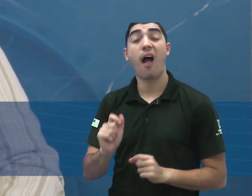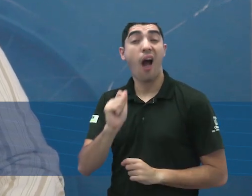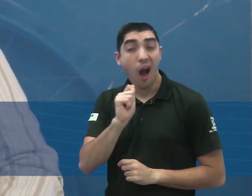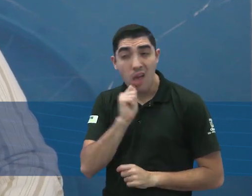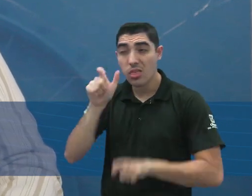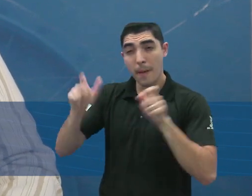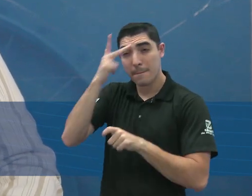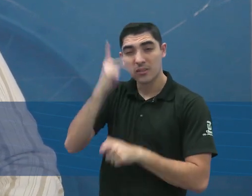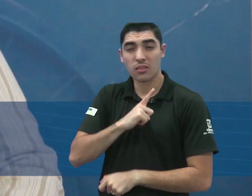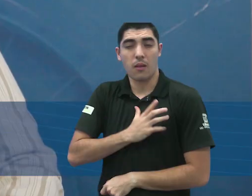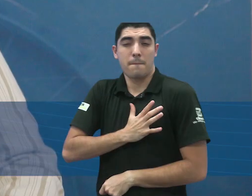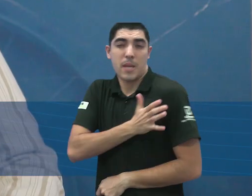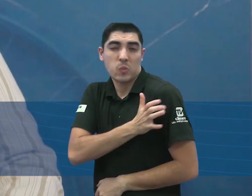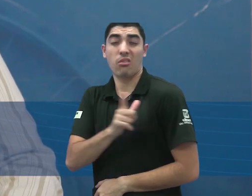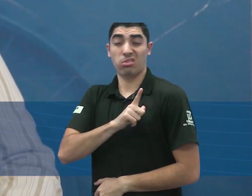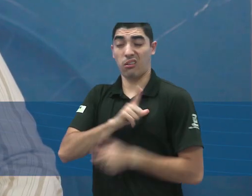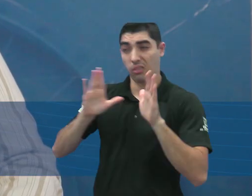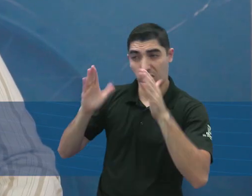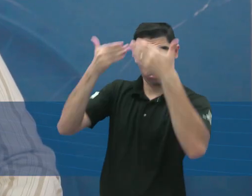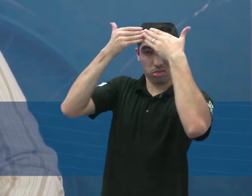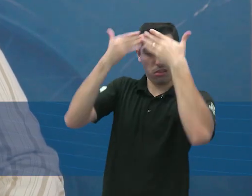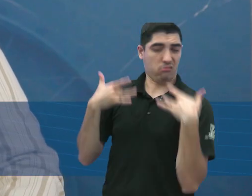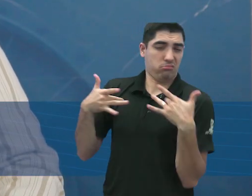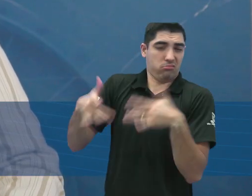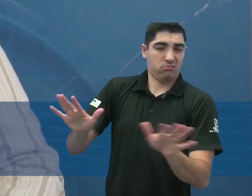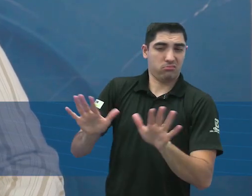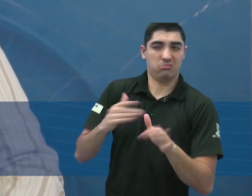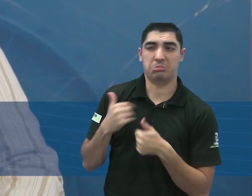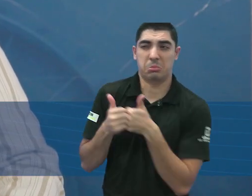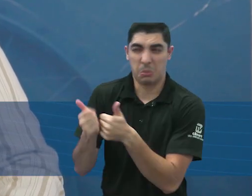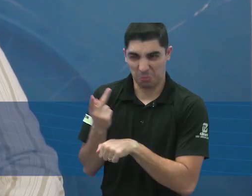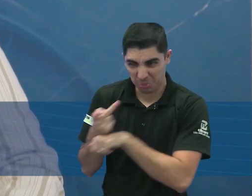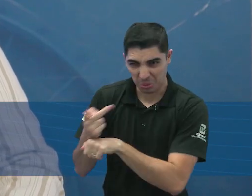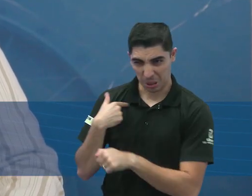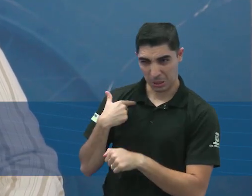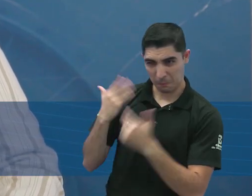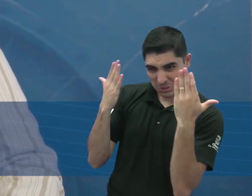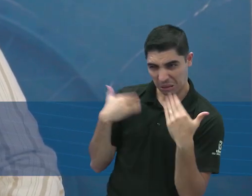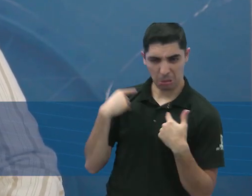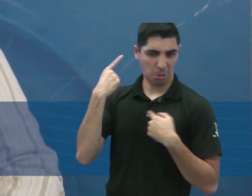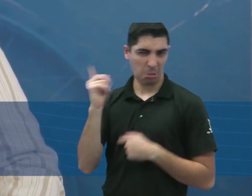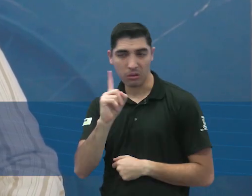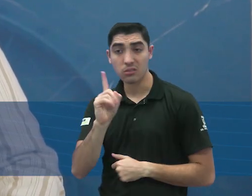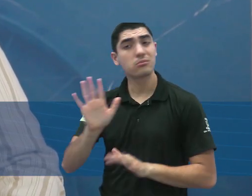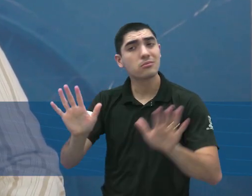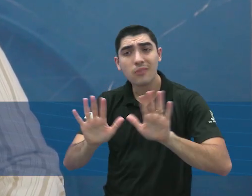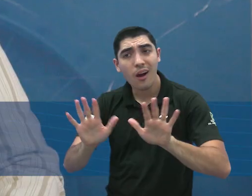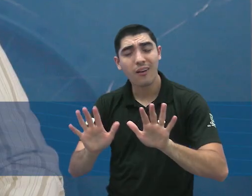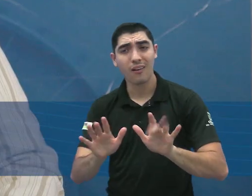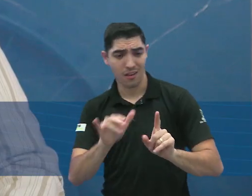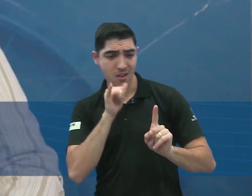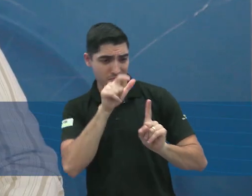tabu ainda, né? De buscar uma ajuda psicológica, né? E a gente vê, na verdade, o quê? Que a pessoa que está buscando